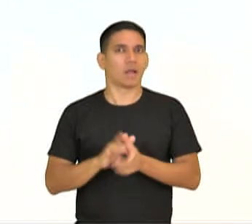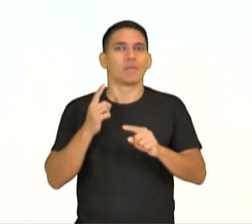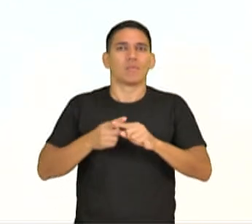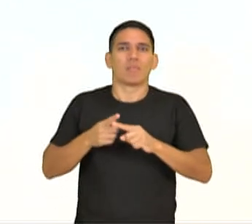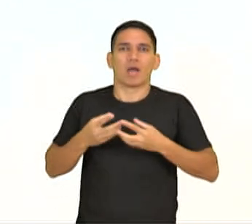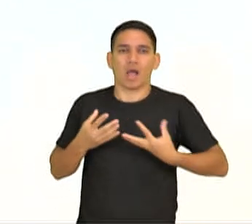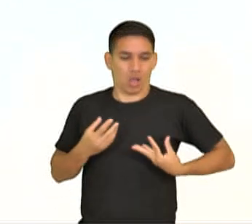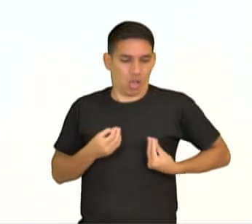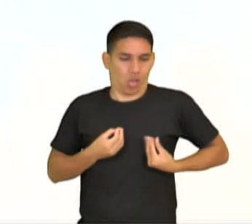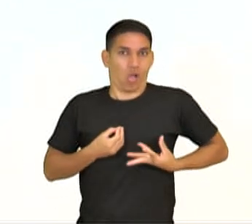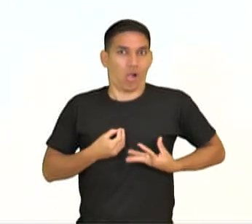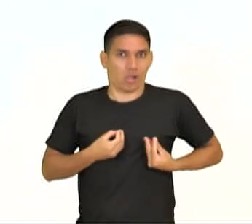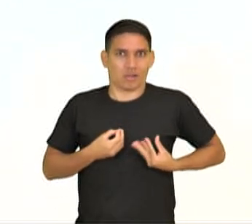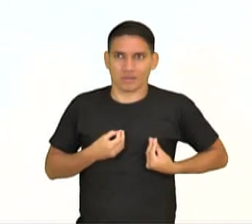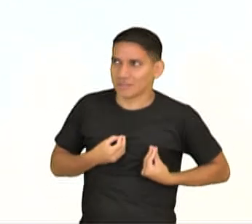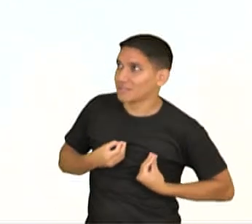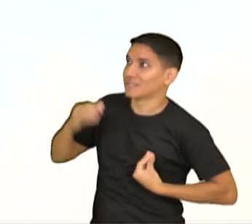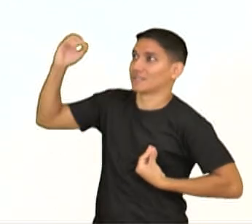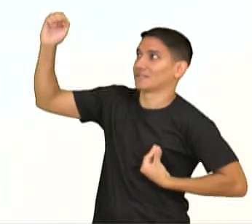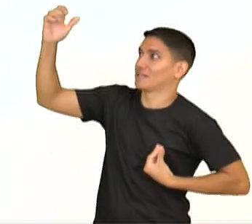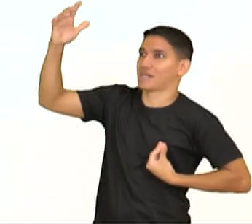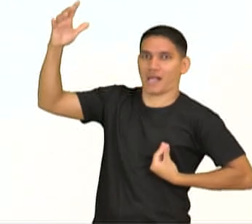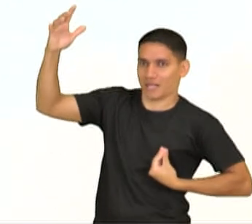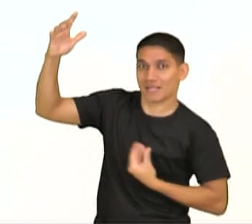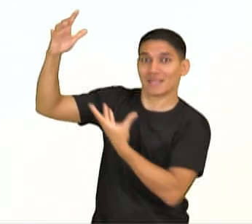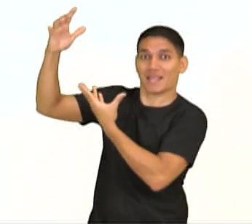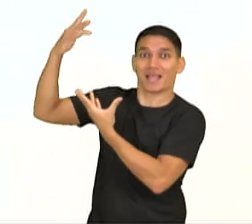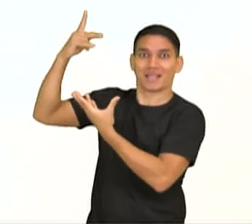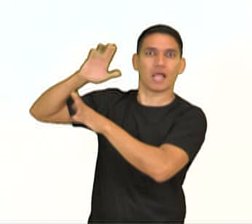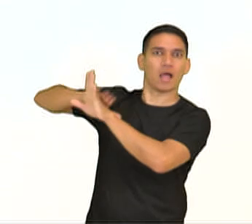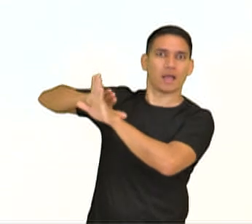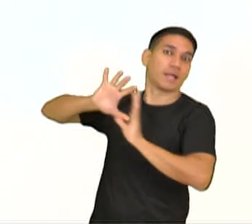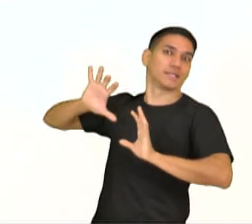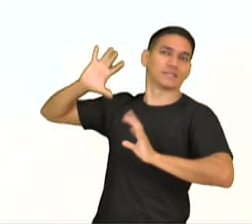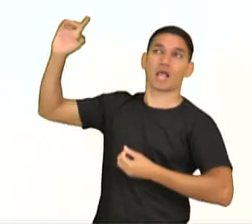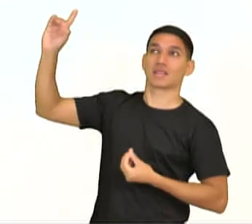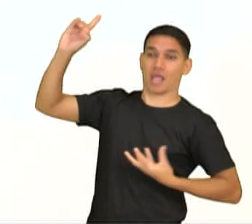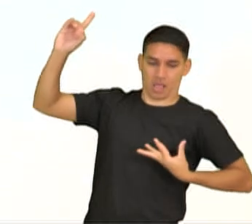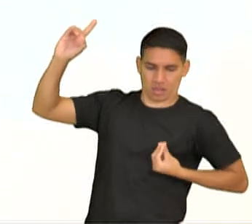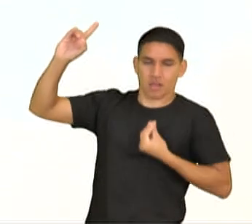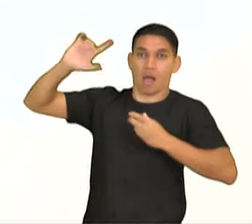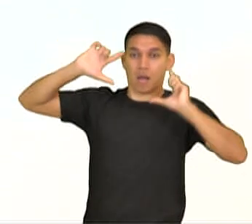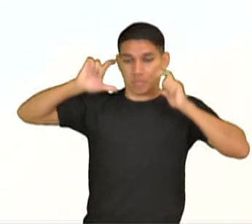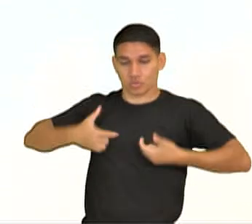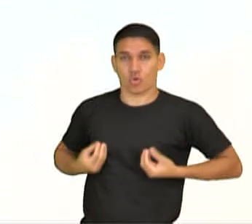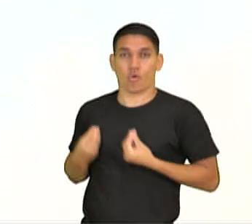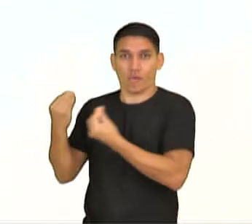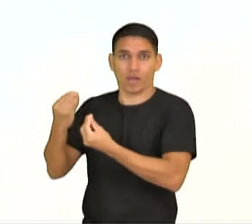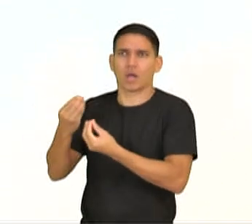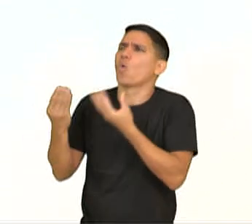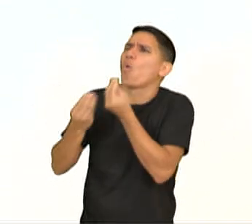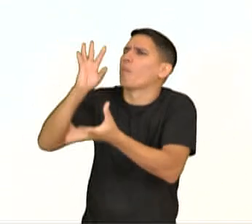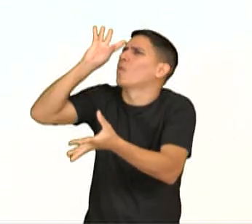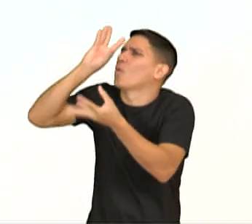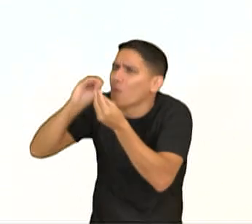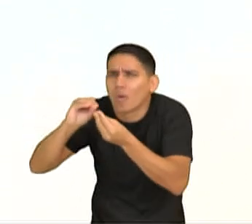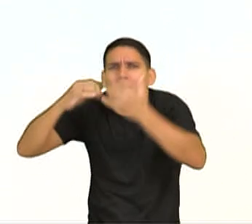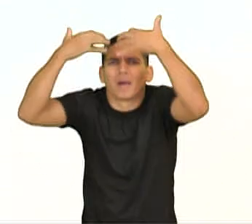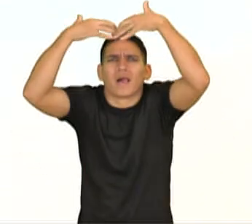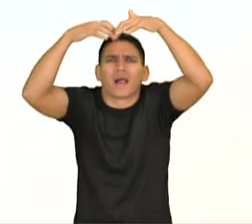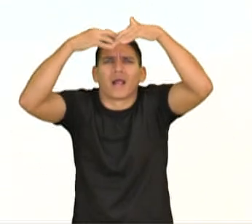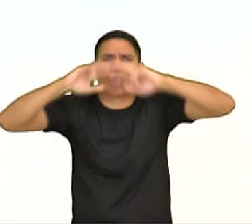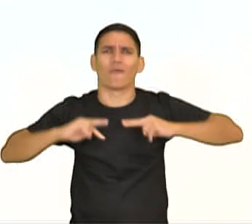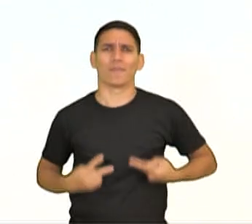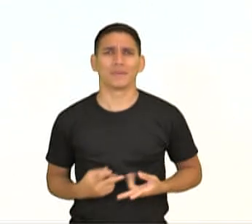de coração para Deus, para que ele possa entender as verdades que são necessárias serem compreendidas pela racionalidade humana.